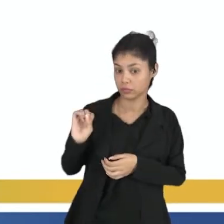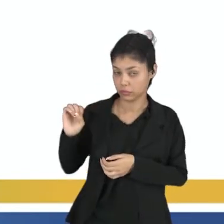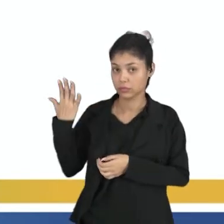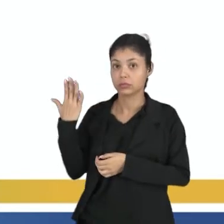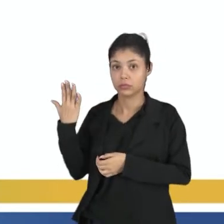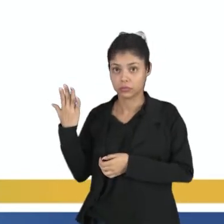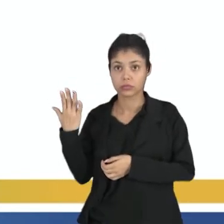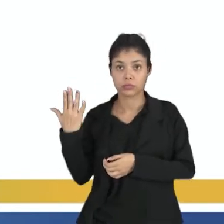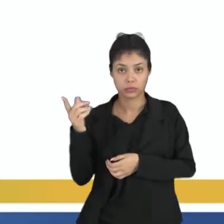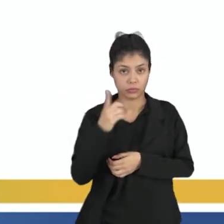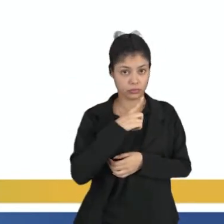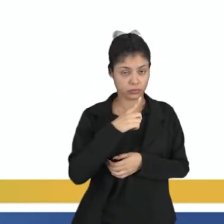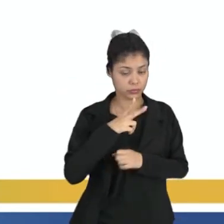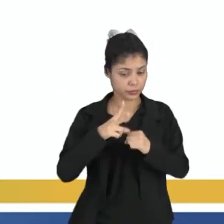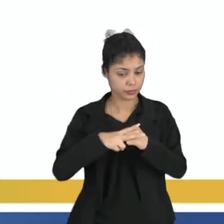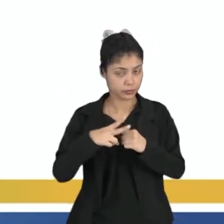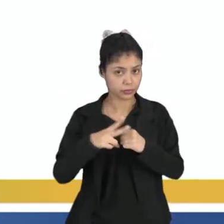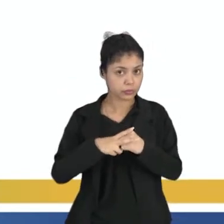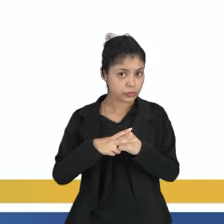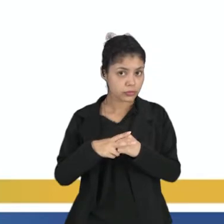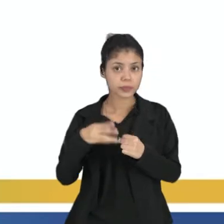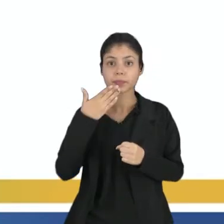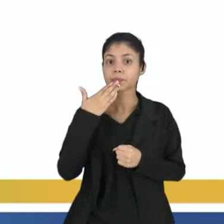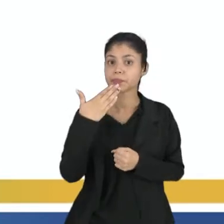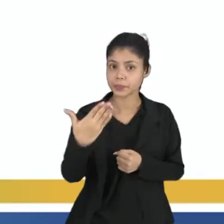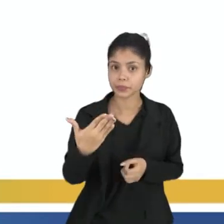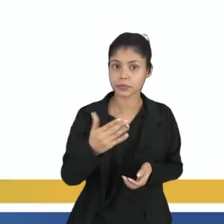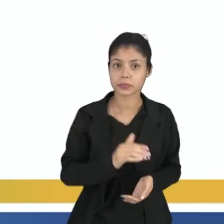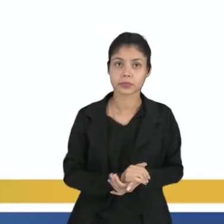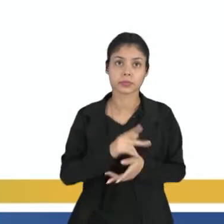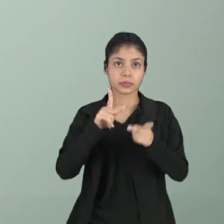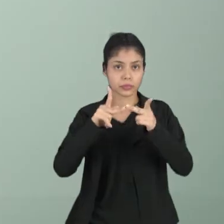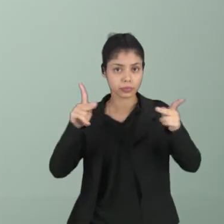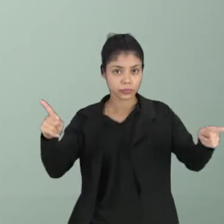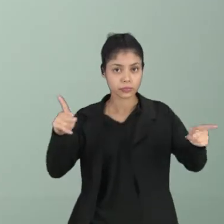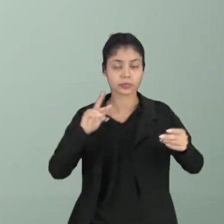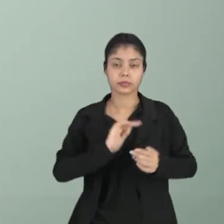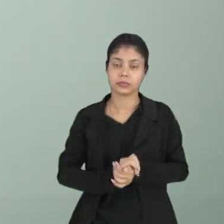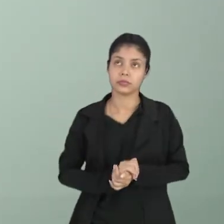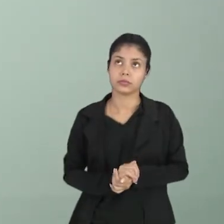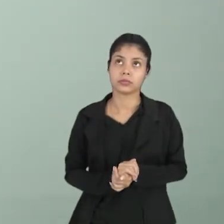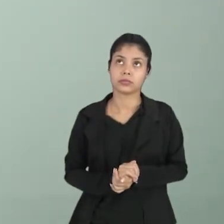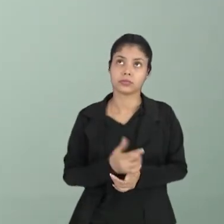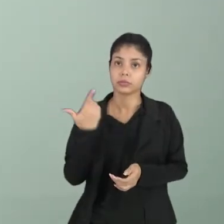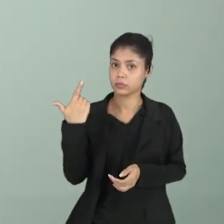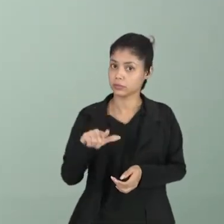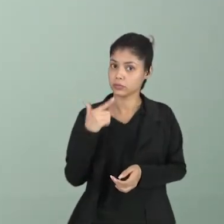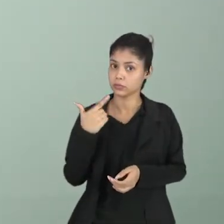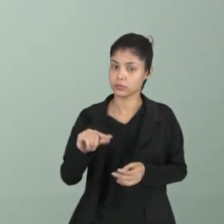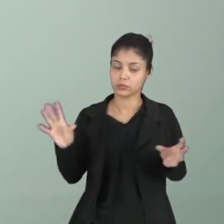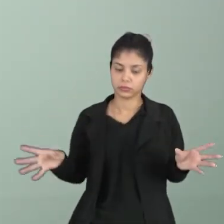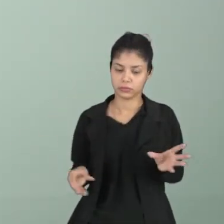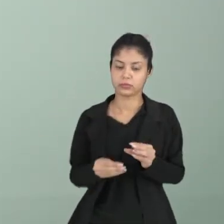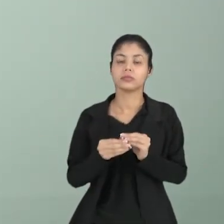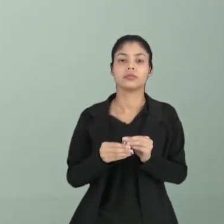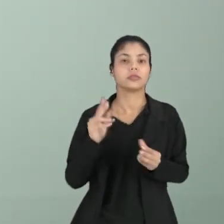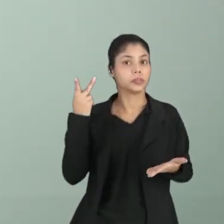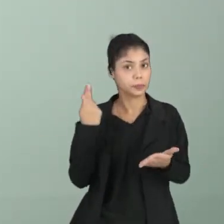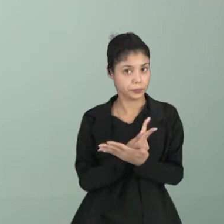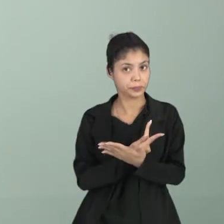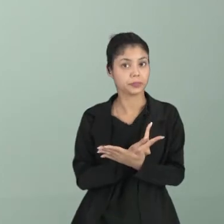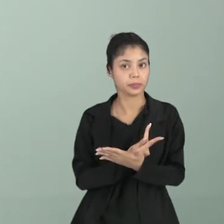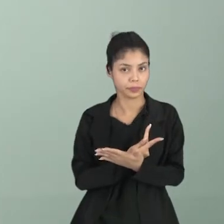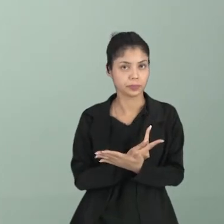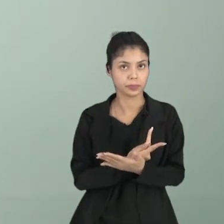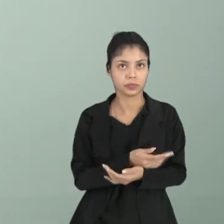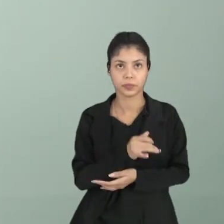porventura eu tenho um verbo que ele pede a preposição e não tem preposição, aí eu já tenho um erro de